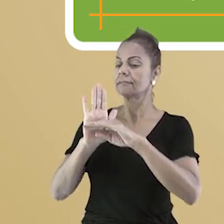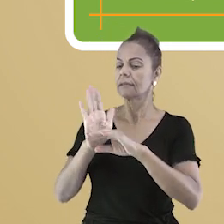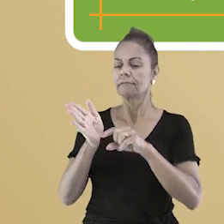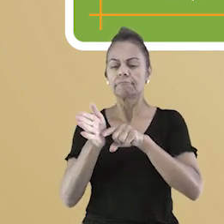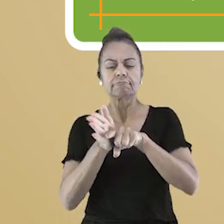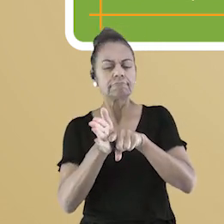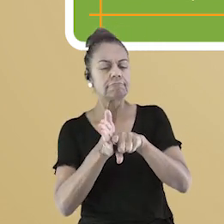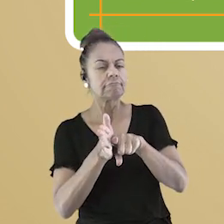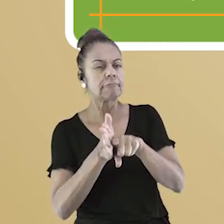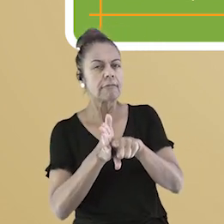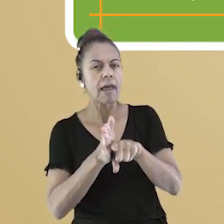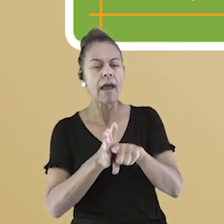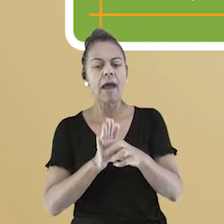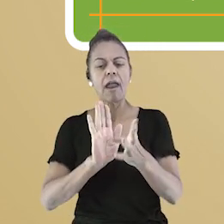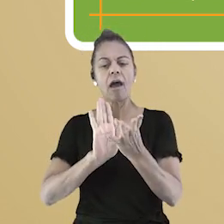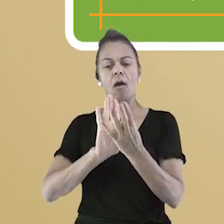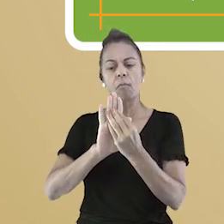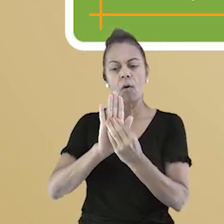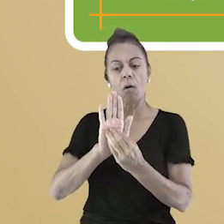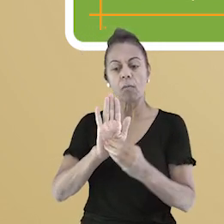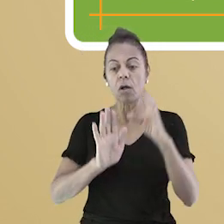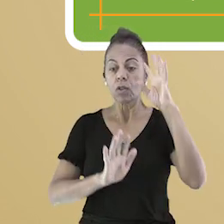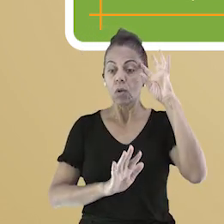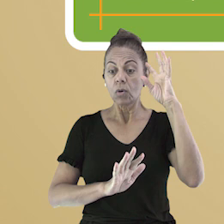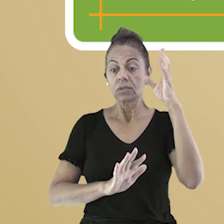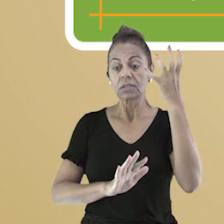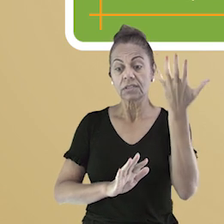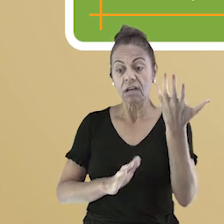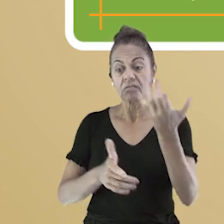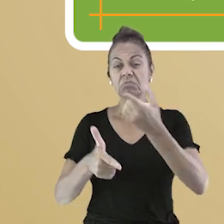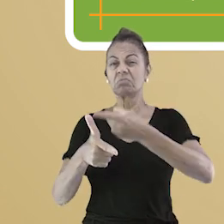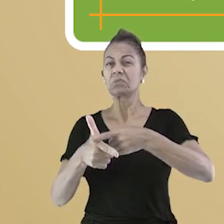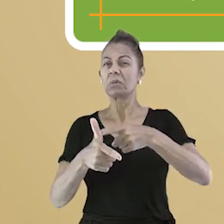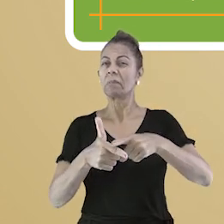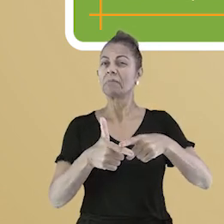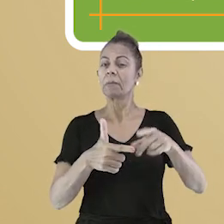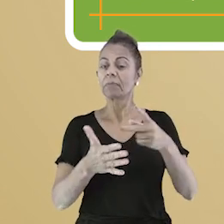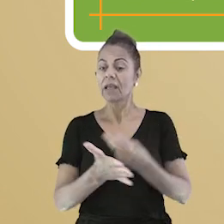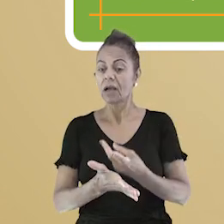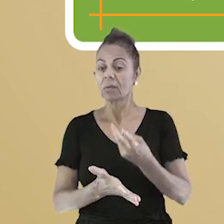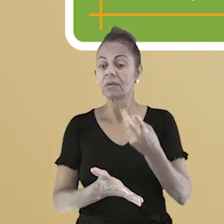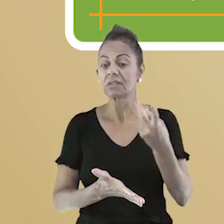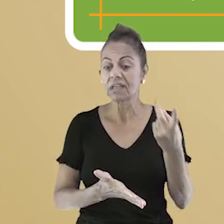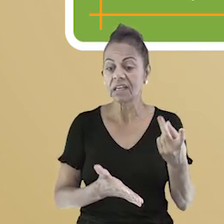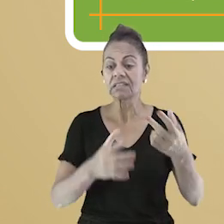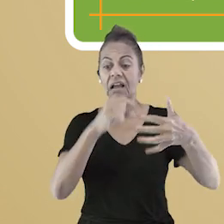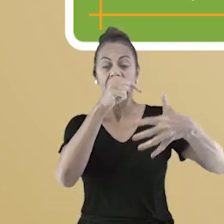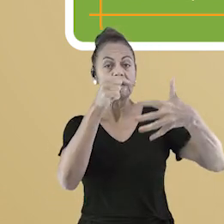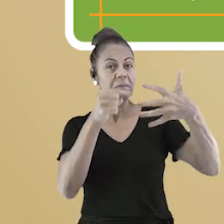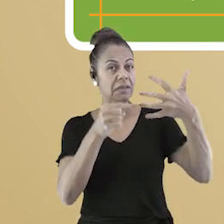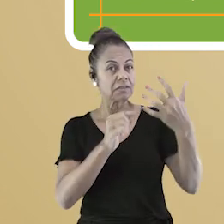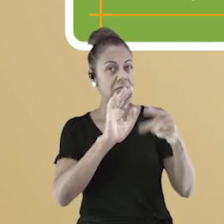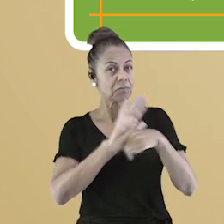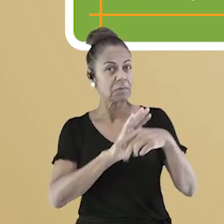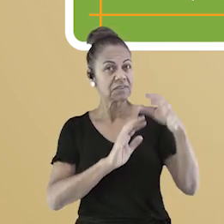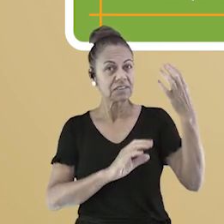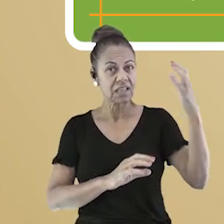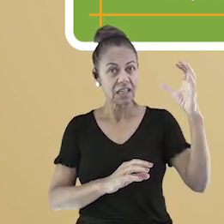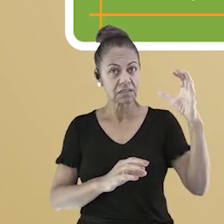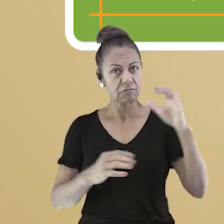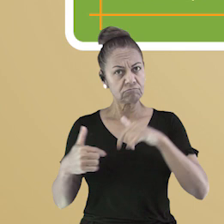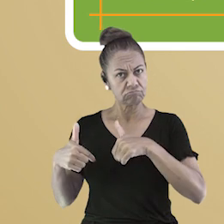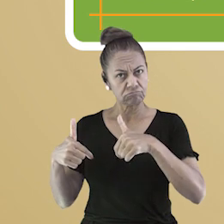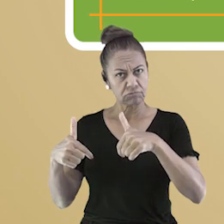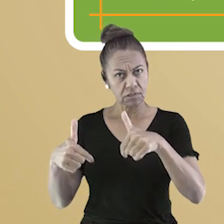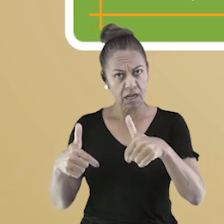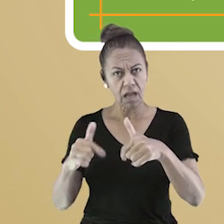soluções para problemas reais a partir de elementos das ciências naturais, colocando em prática conceitos, procedimentos